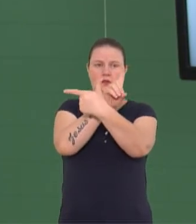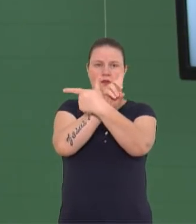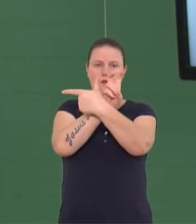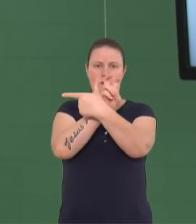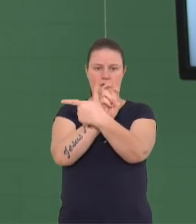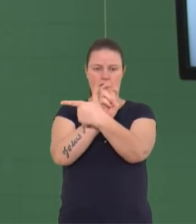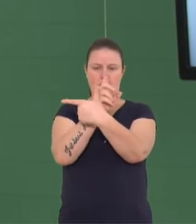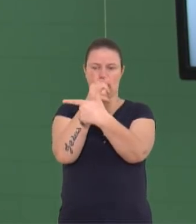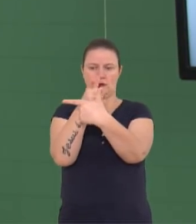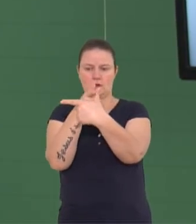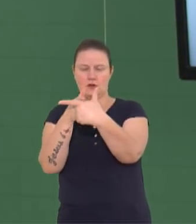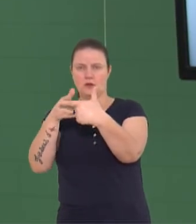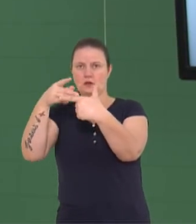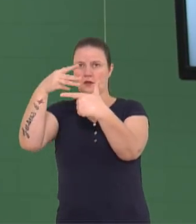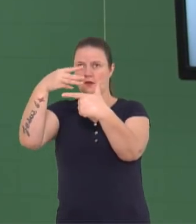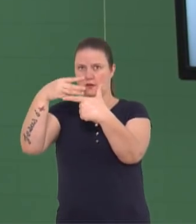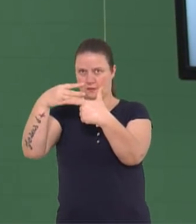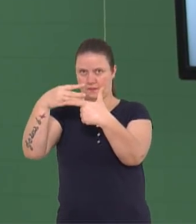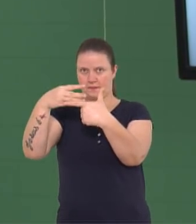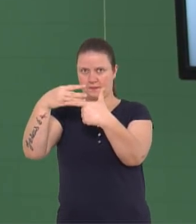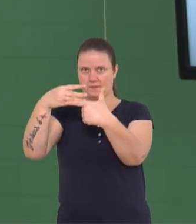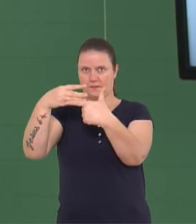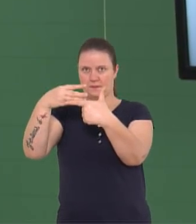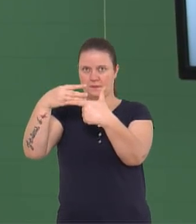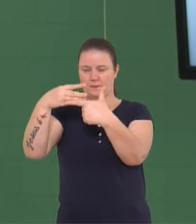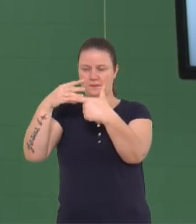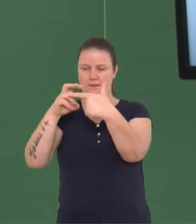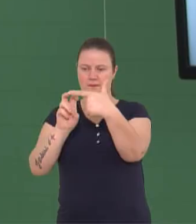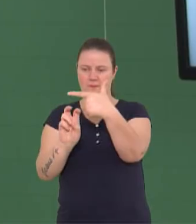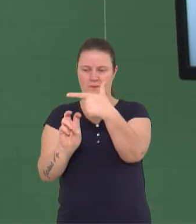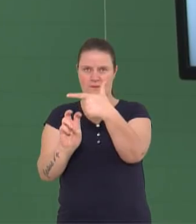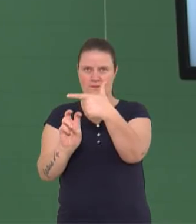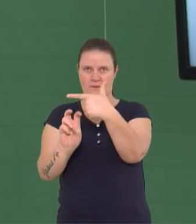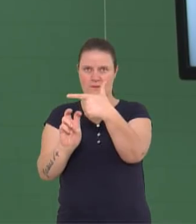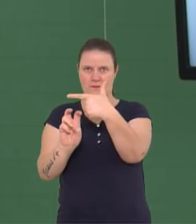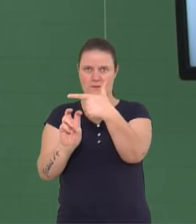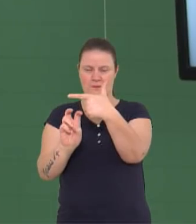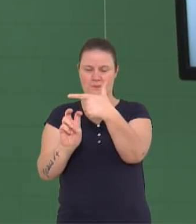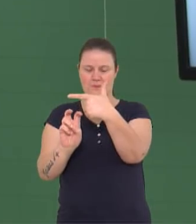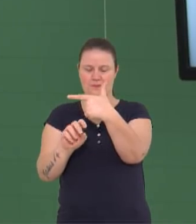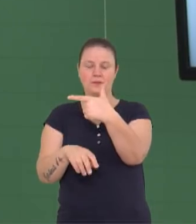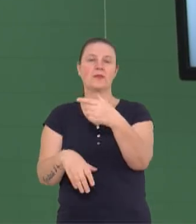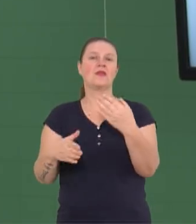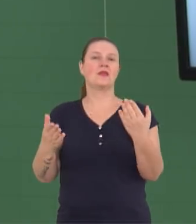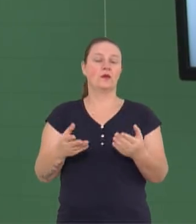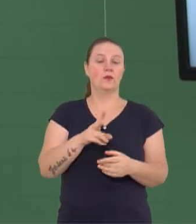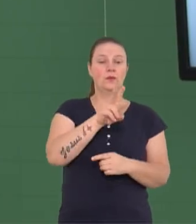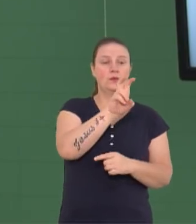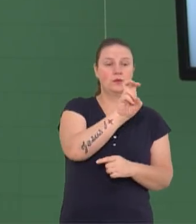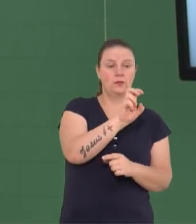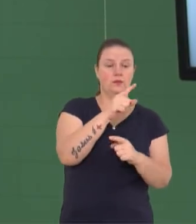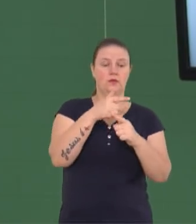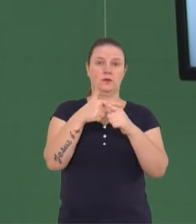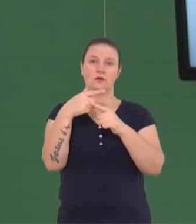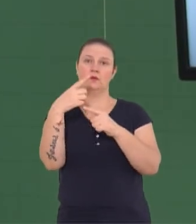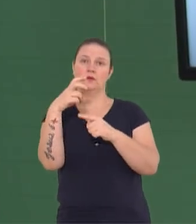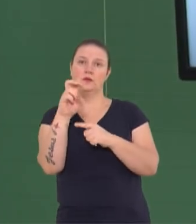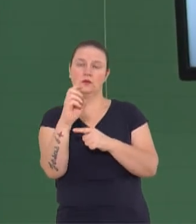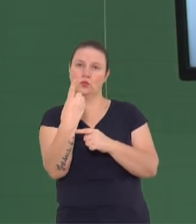dividido por 3, 5. 5 vezes